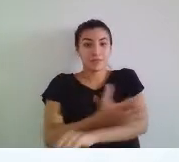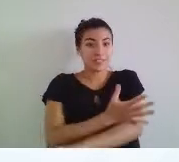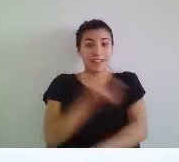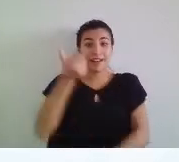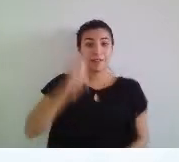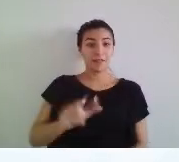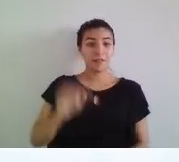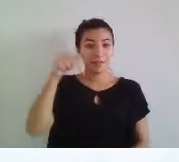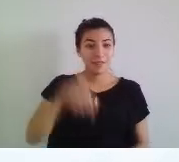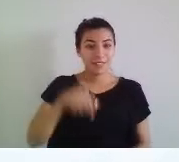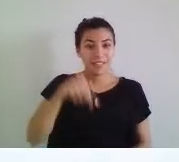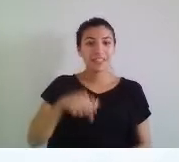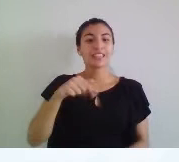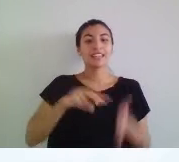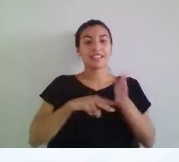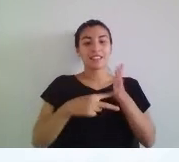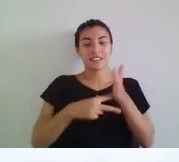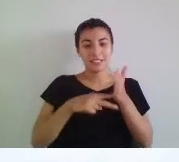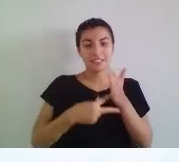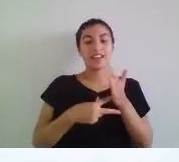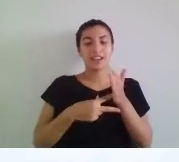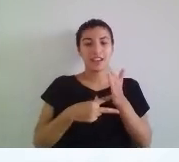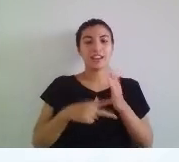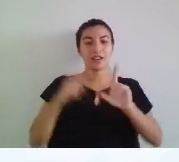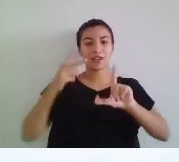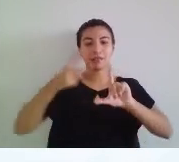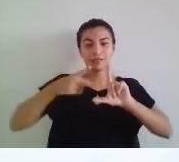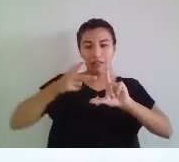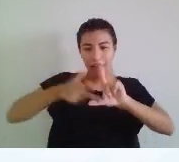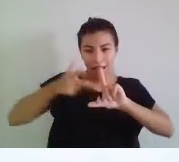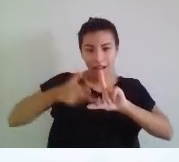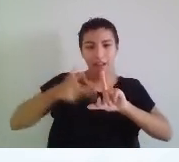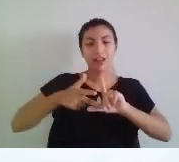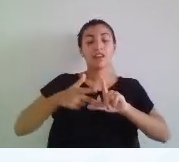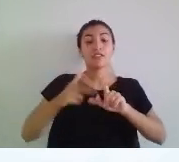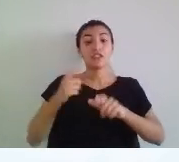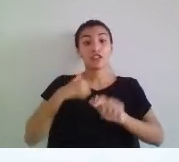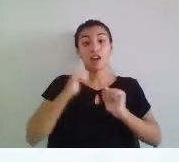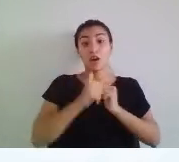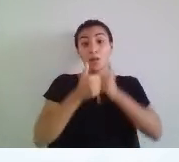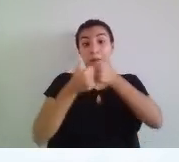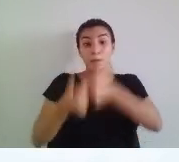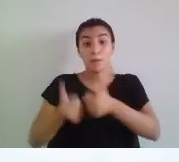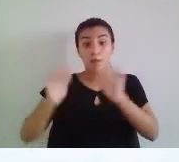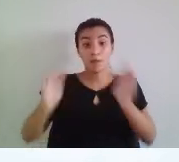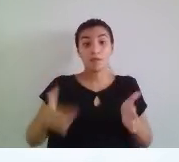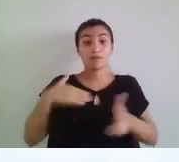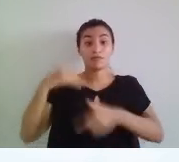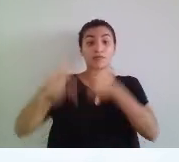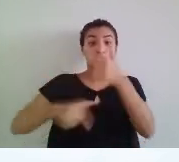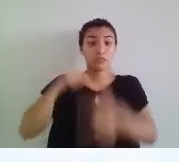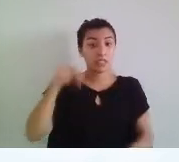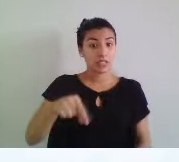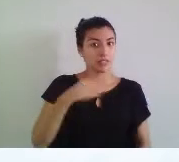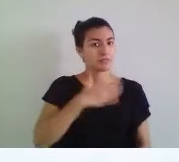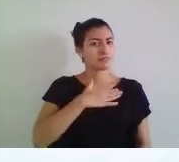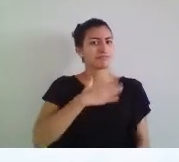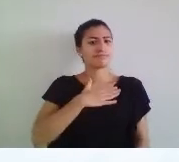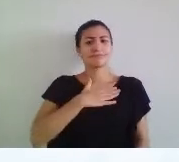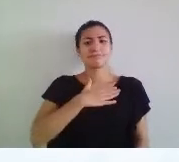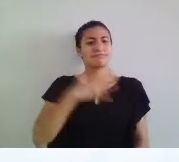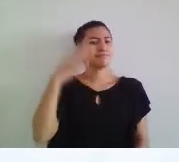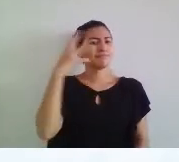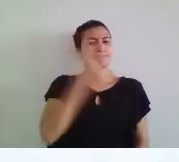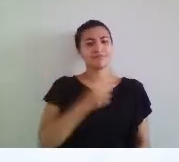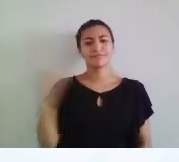com a Metal TV, o Sindicato dos Metalúrgicos, que tem acompanhado a minha trajetória, e isso, para mim, é assim, a coisa mais